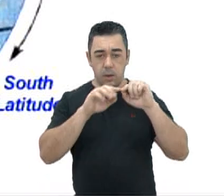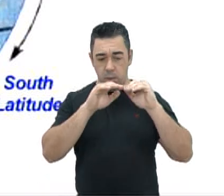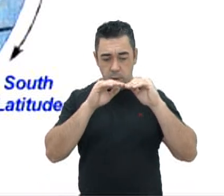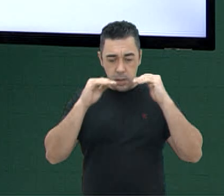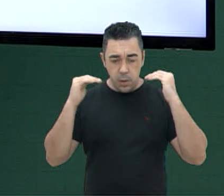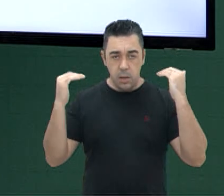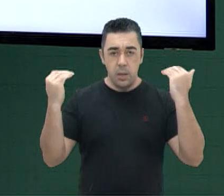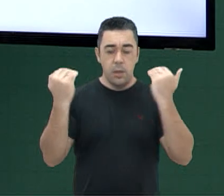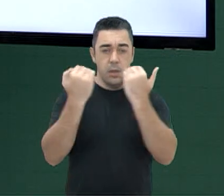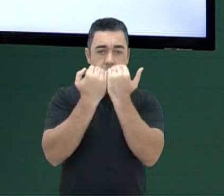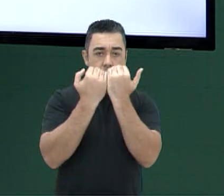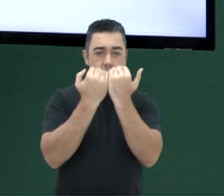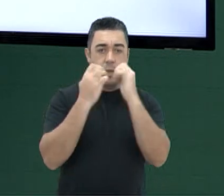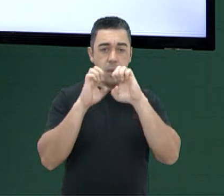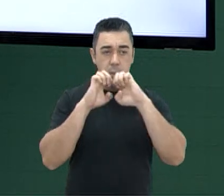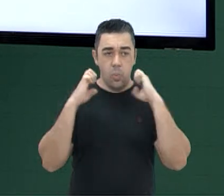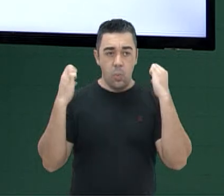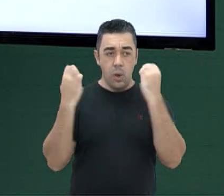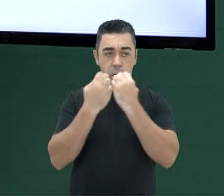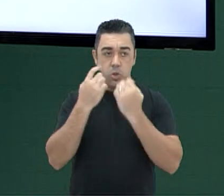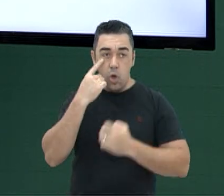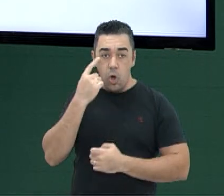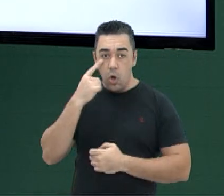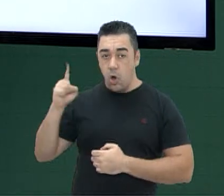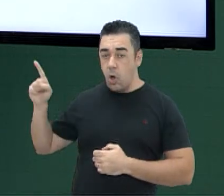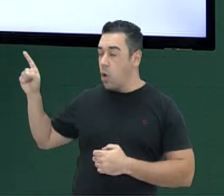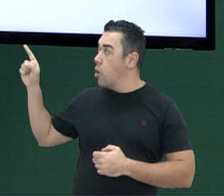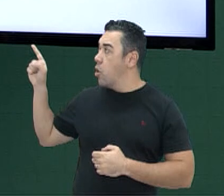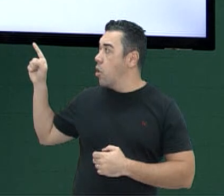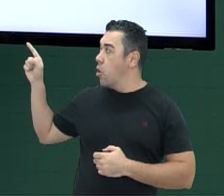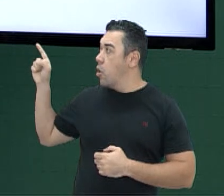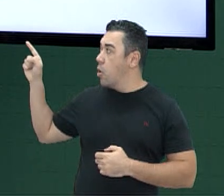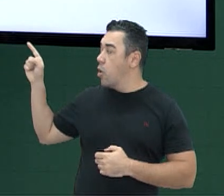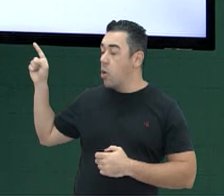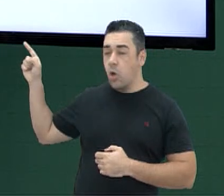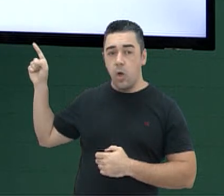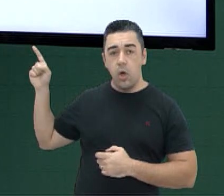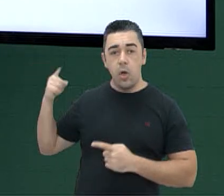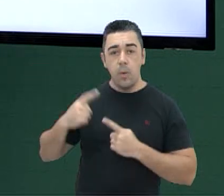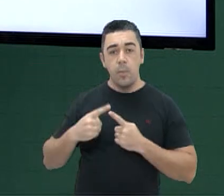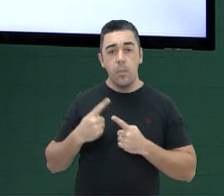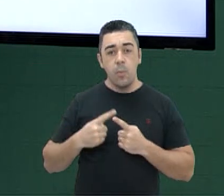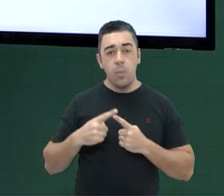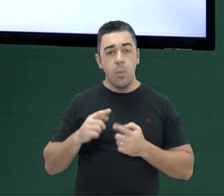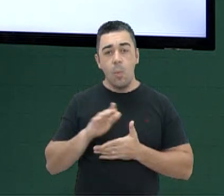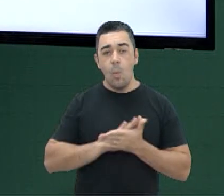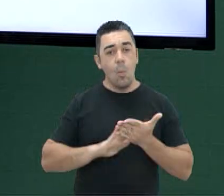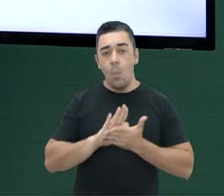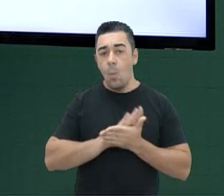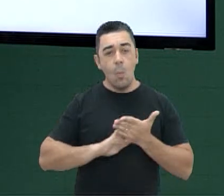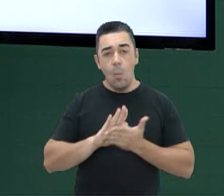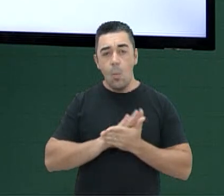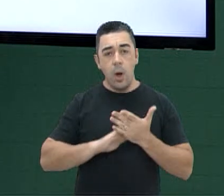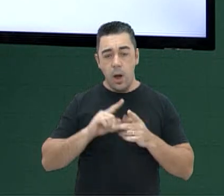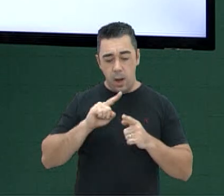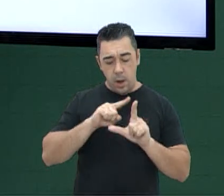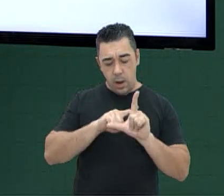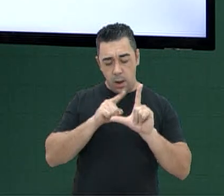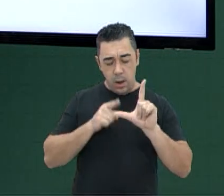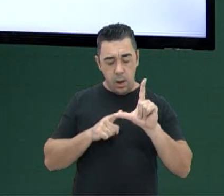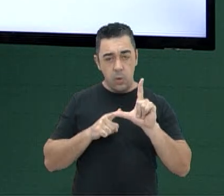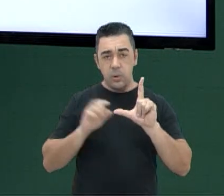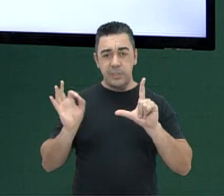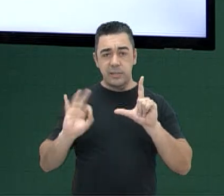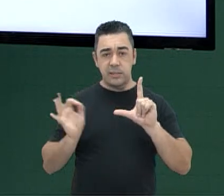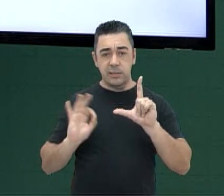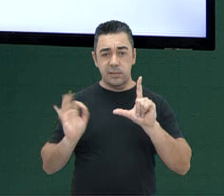aqui agora, presta bastante atenção nessa informação aqui. 0 graus por quê? Porque não existe nenhum ângulo entre a linha do